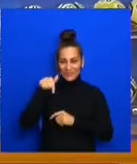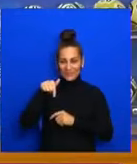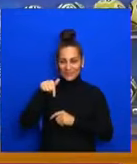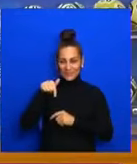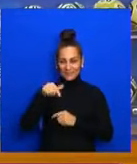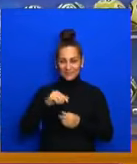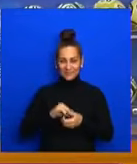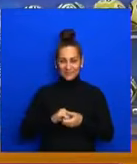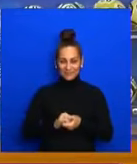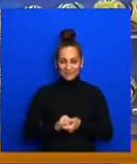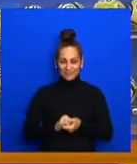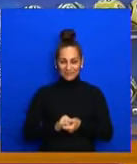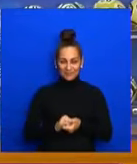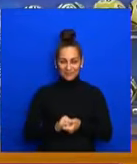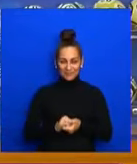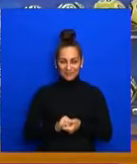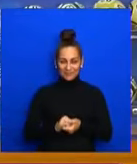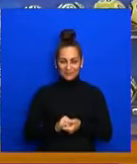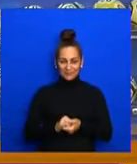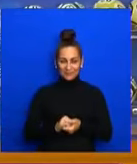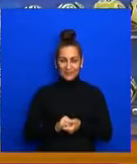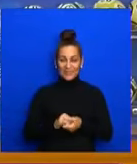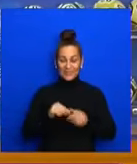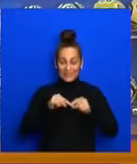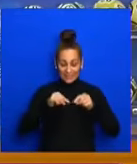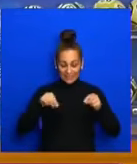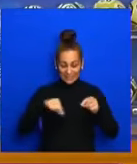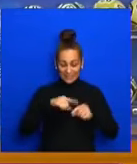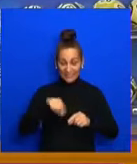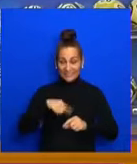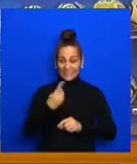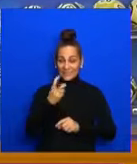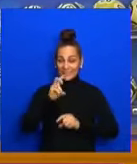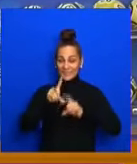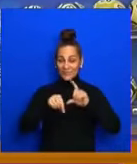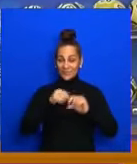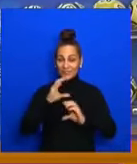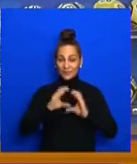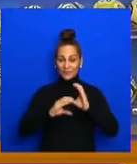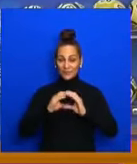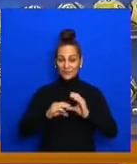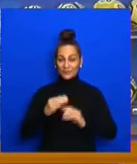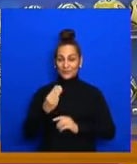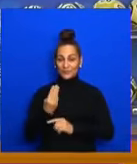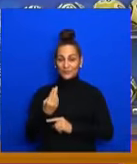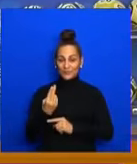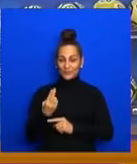Preta, 07. As 15 dezenas sorteadas no concurso